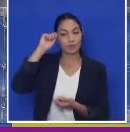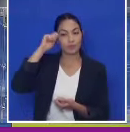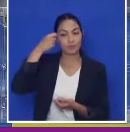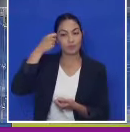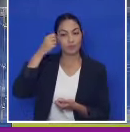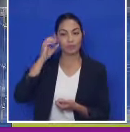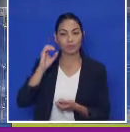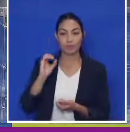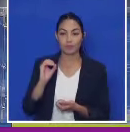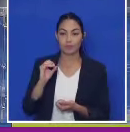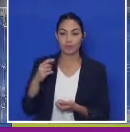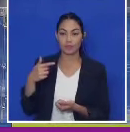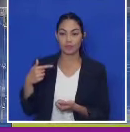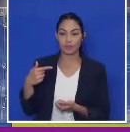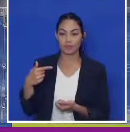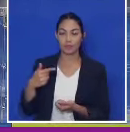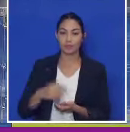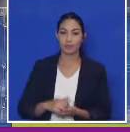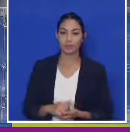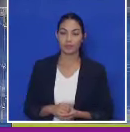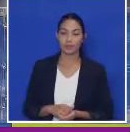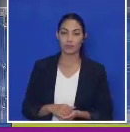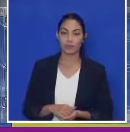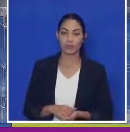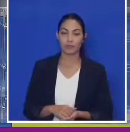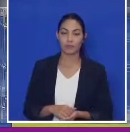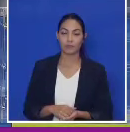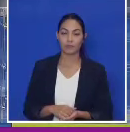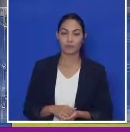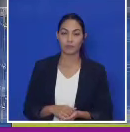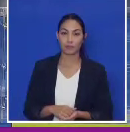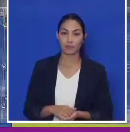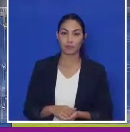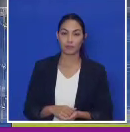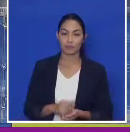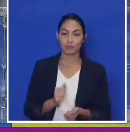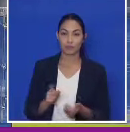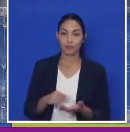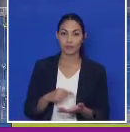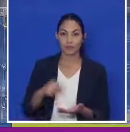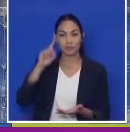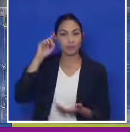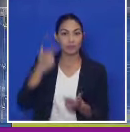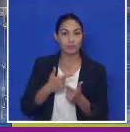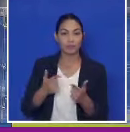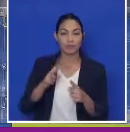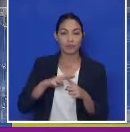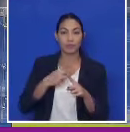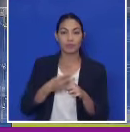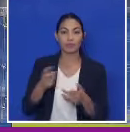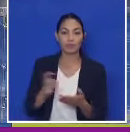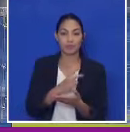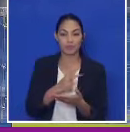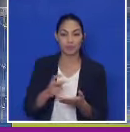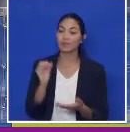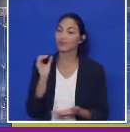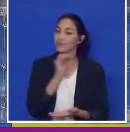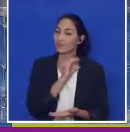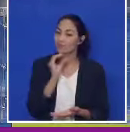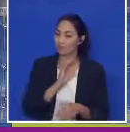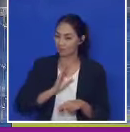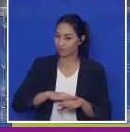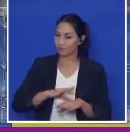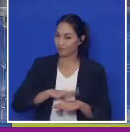07. Preta 07. Ainda hoje teremos Time Mania, dia de sorte, dupla Sena e Quina.